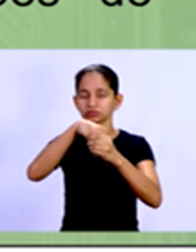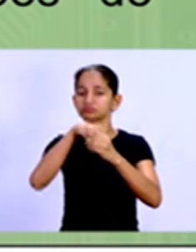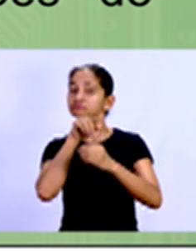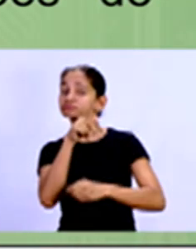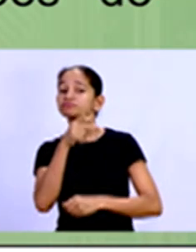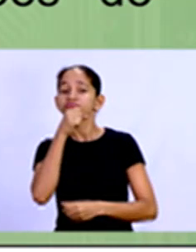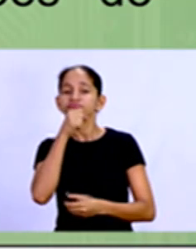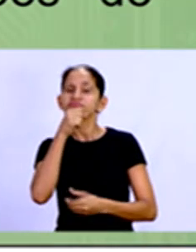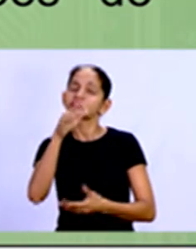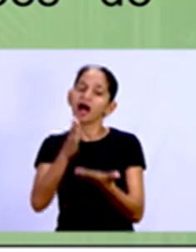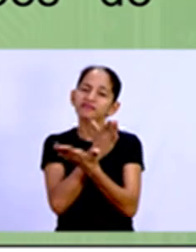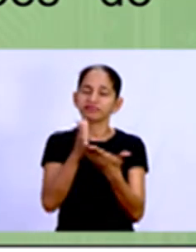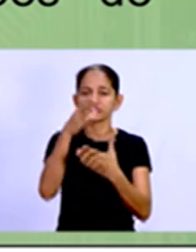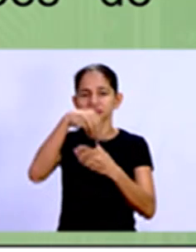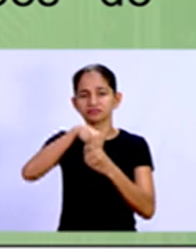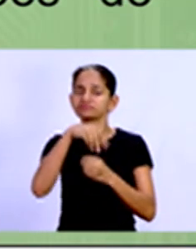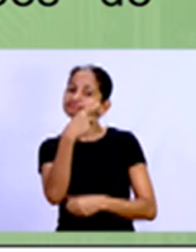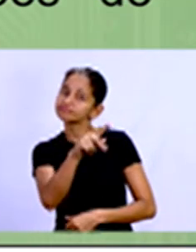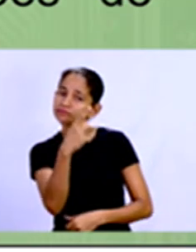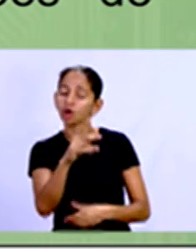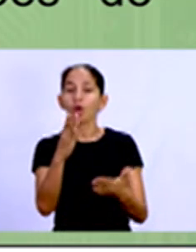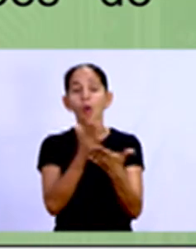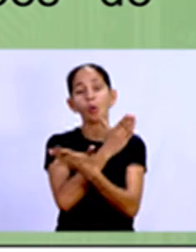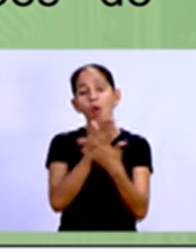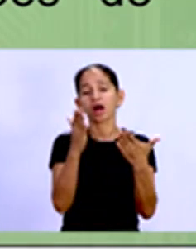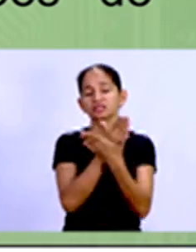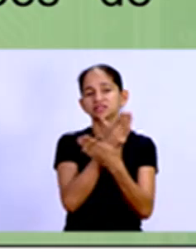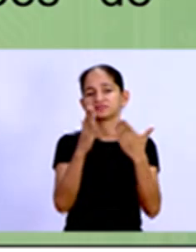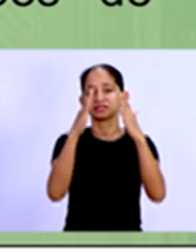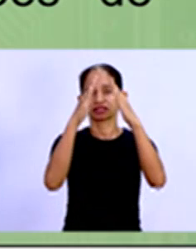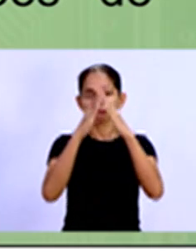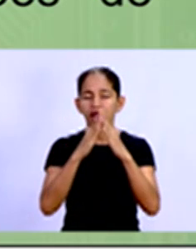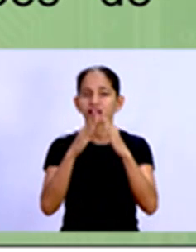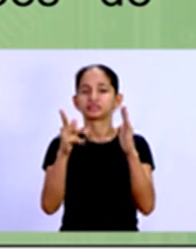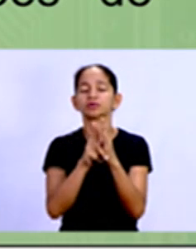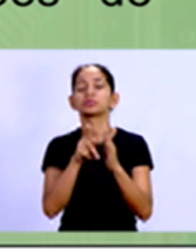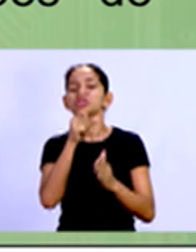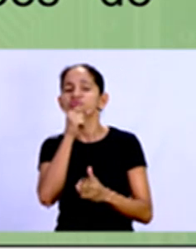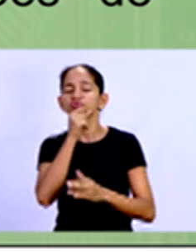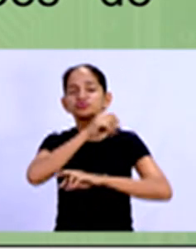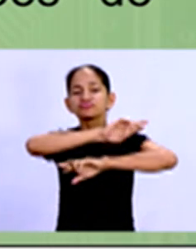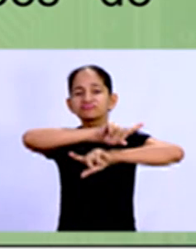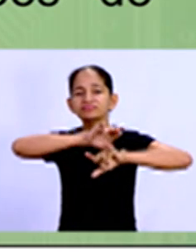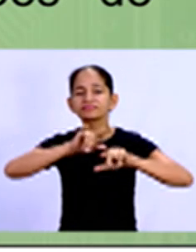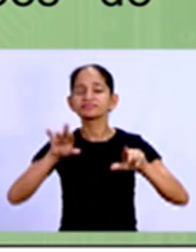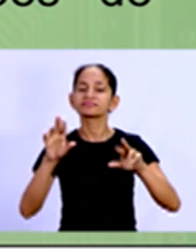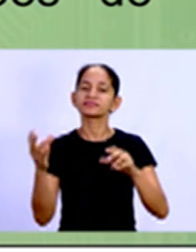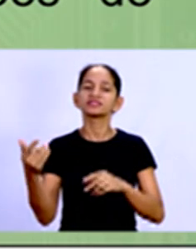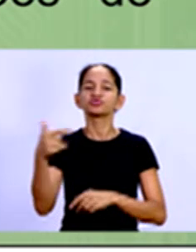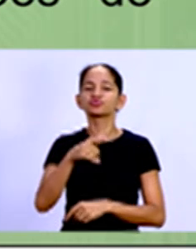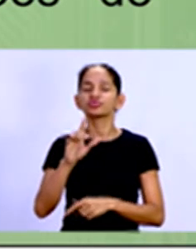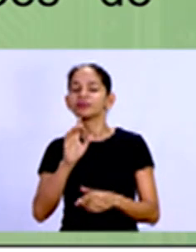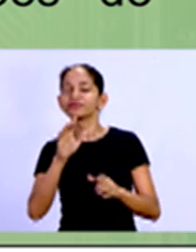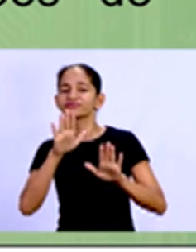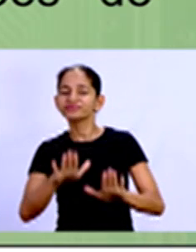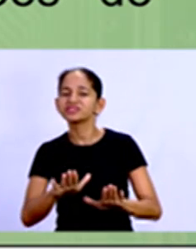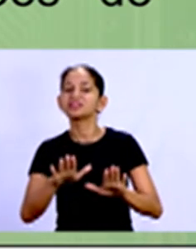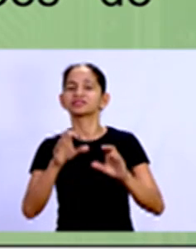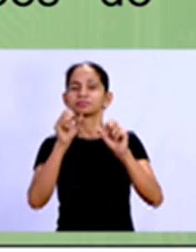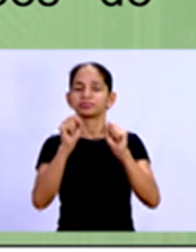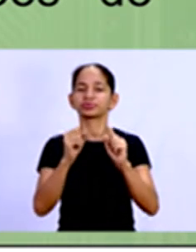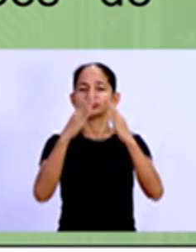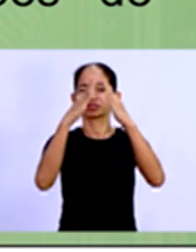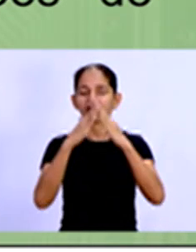do idoso, ou de instituições de longa permanência para idosos, então tem instituições que o idoso pode